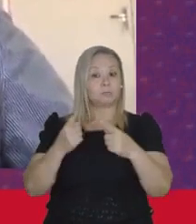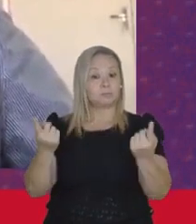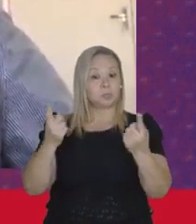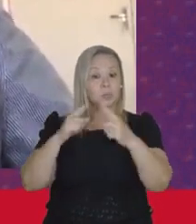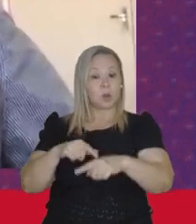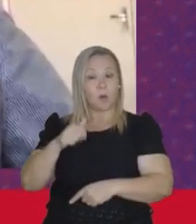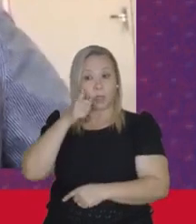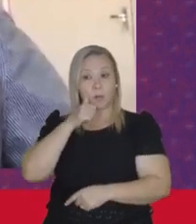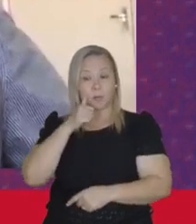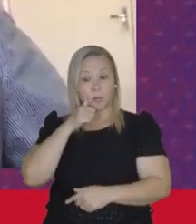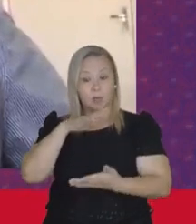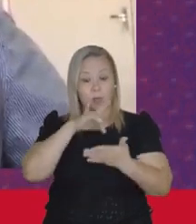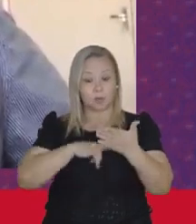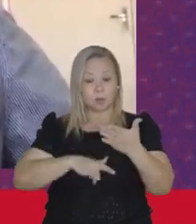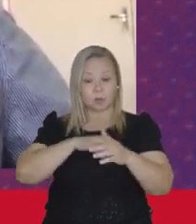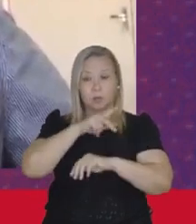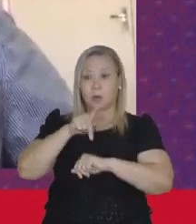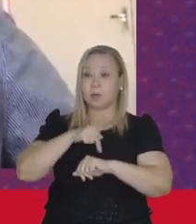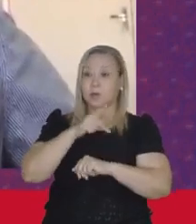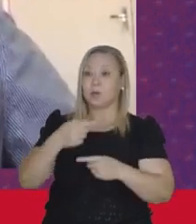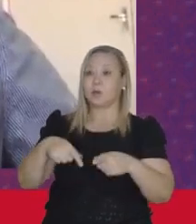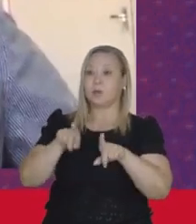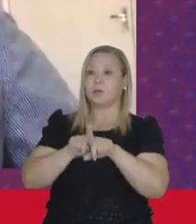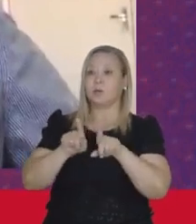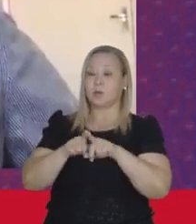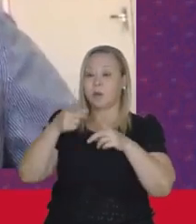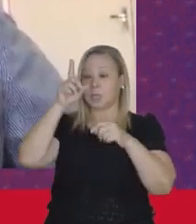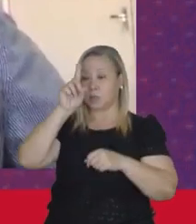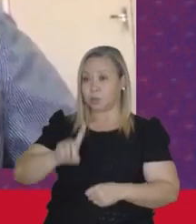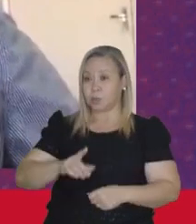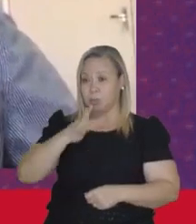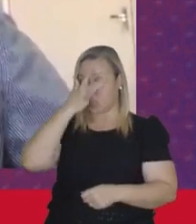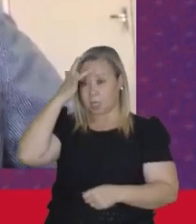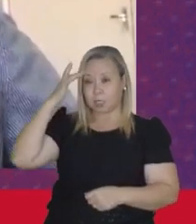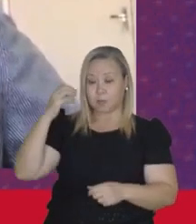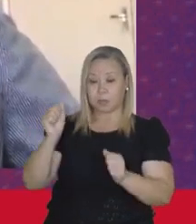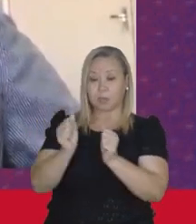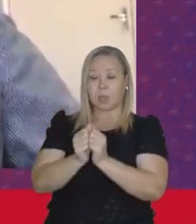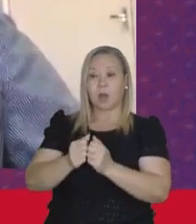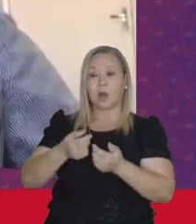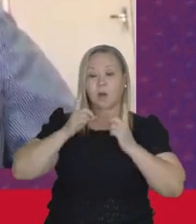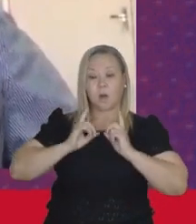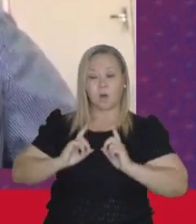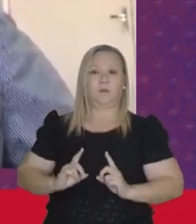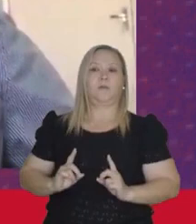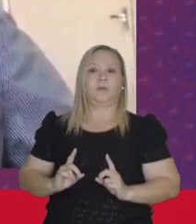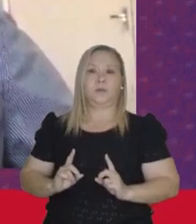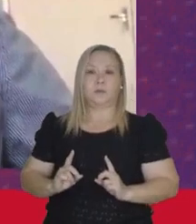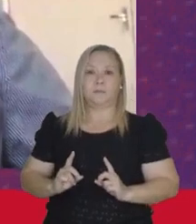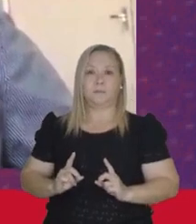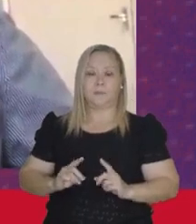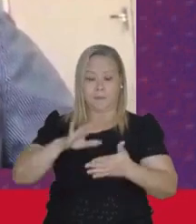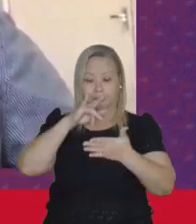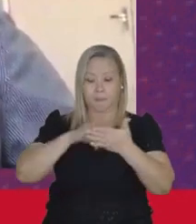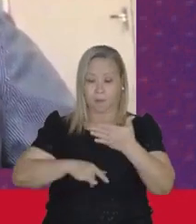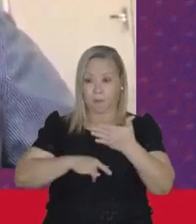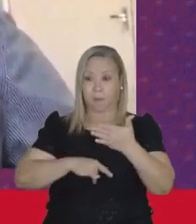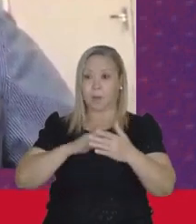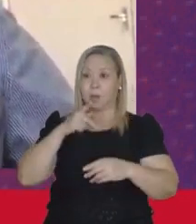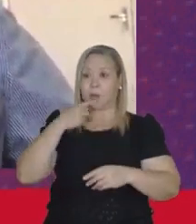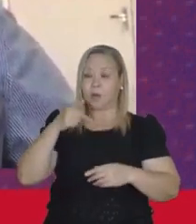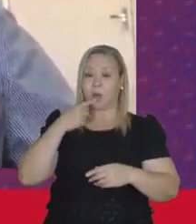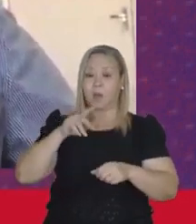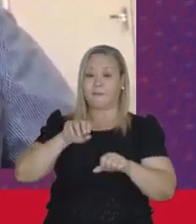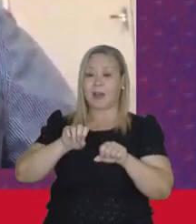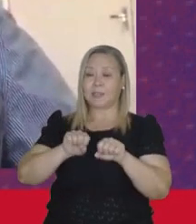à Convenção Internacional sobre os Direitos das Pessoas com Deficiência, à Convenção sobre a